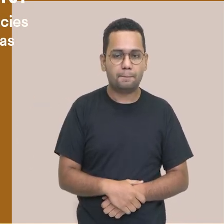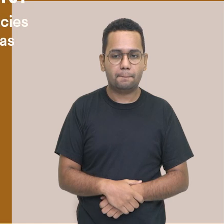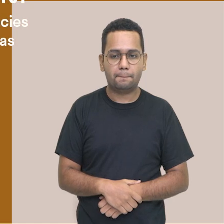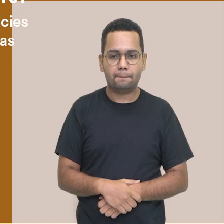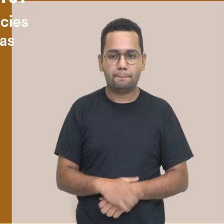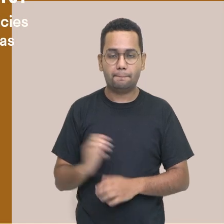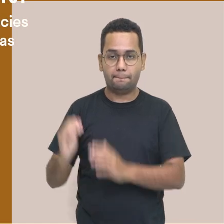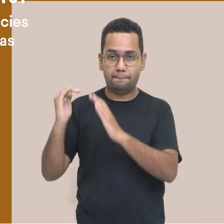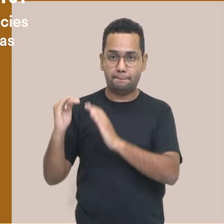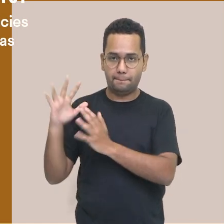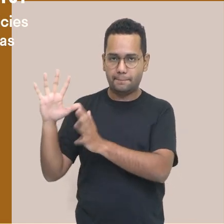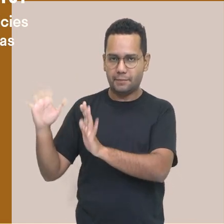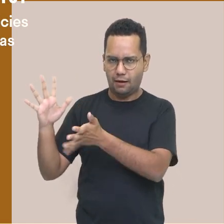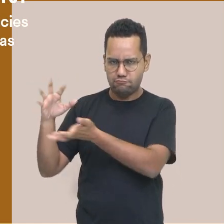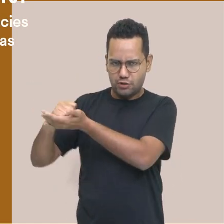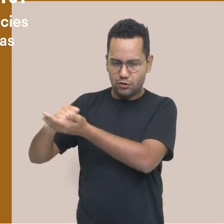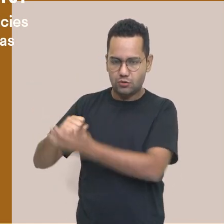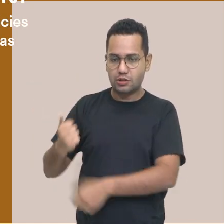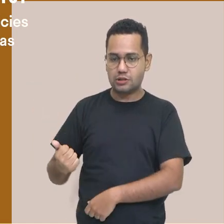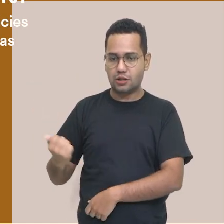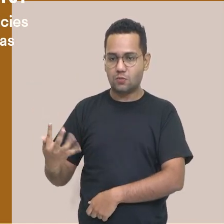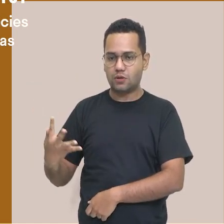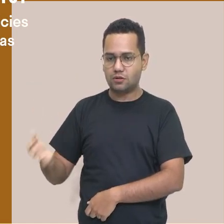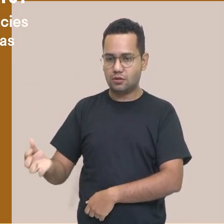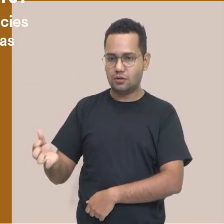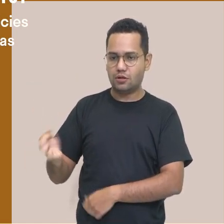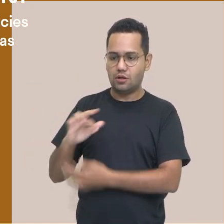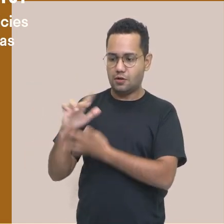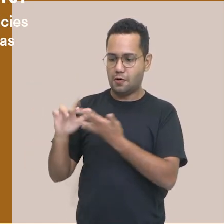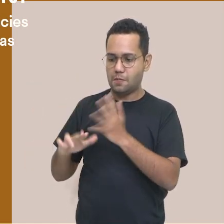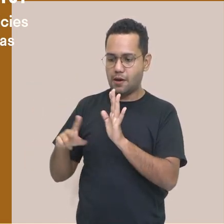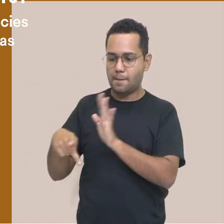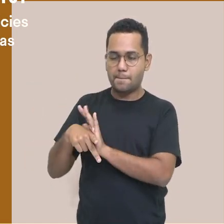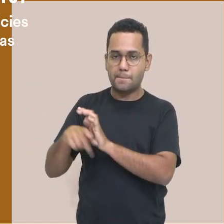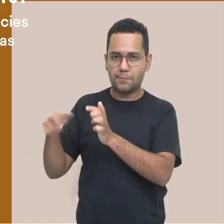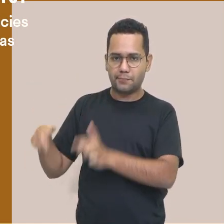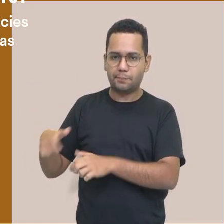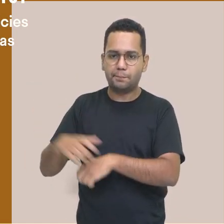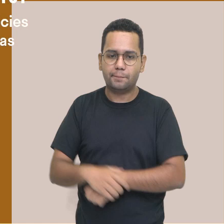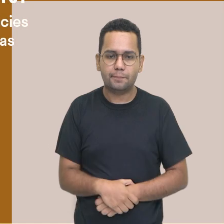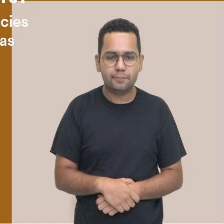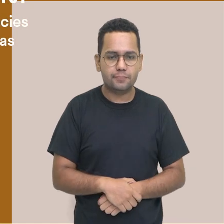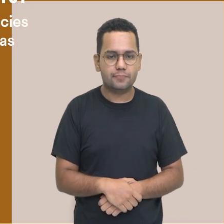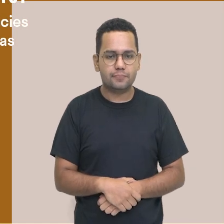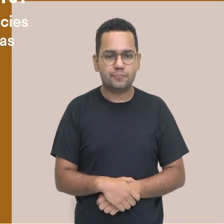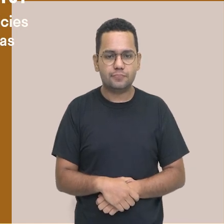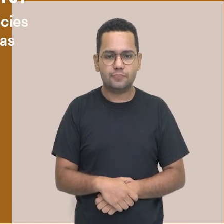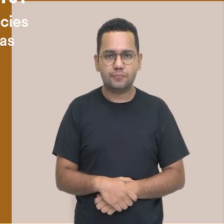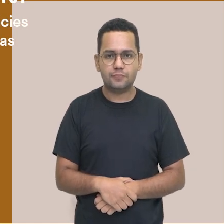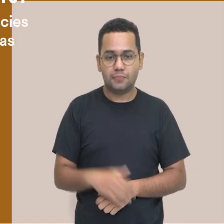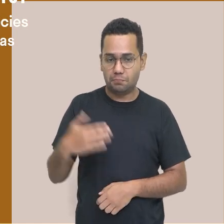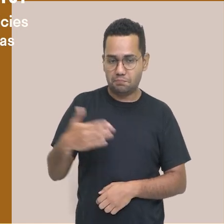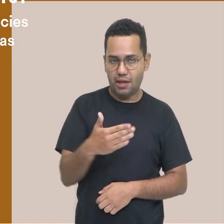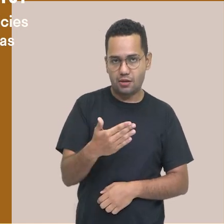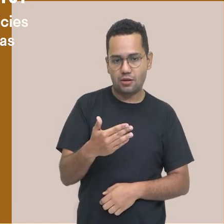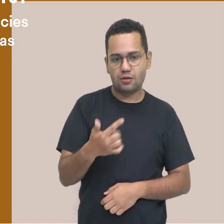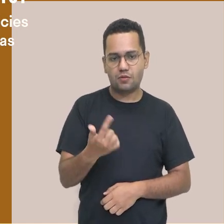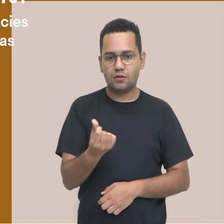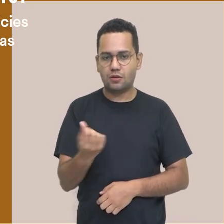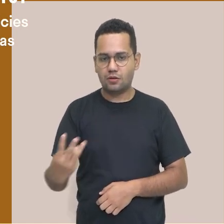1.197 espécies catalogadas, sendo que 146 espécies endêmicas, né? Nós temos aí